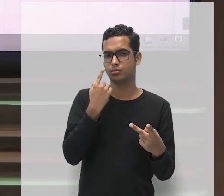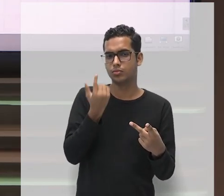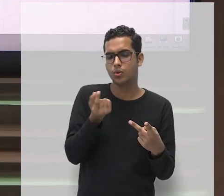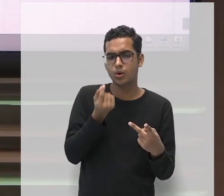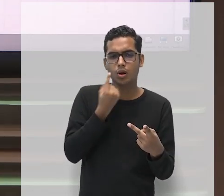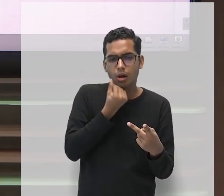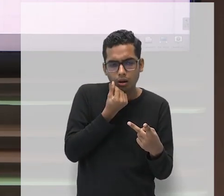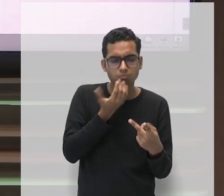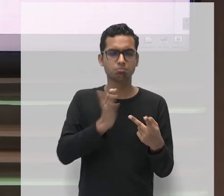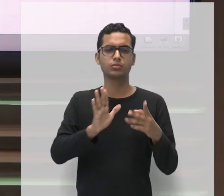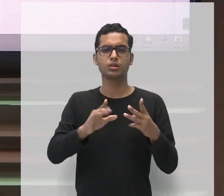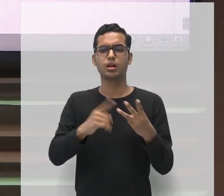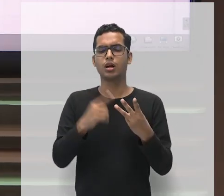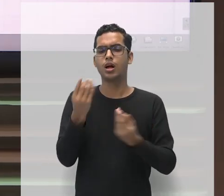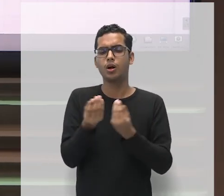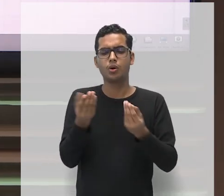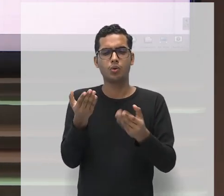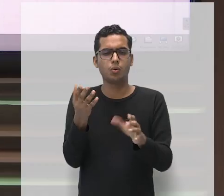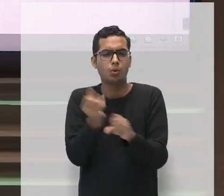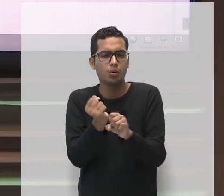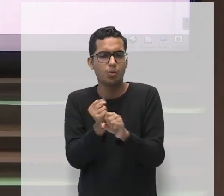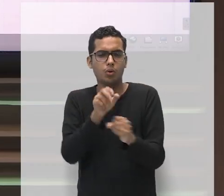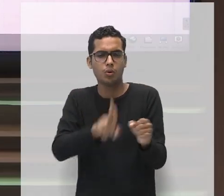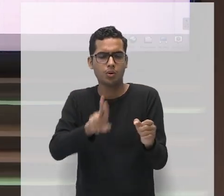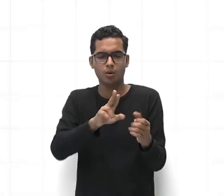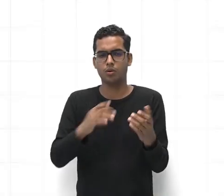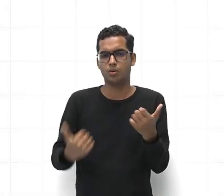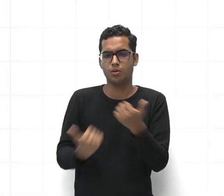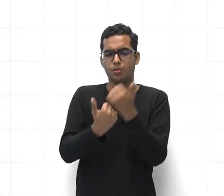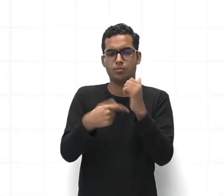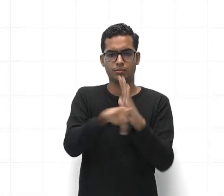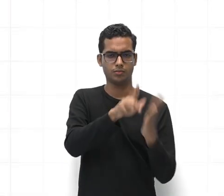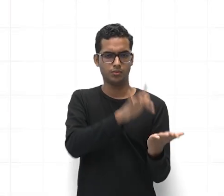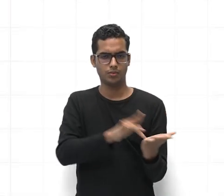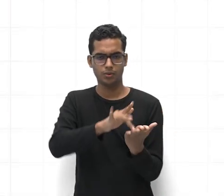como é que se faz esse cálculo com o auxílio de uma calculadora. Me acompanhem aí.